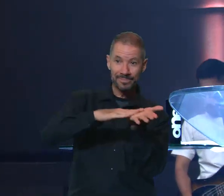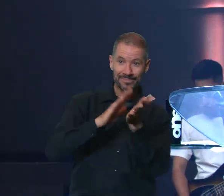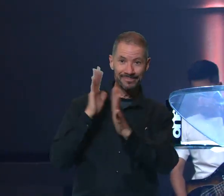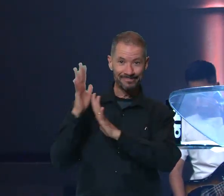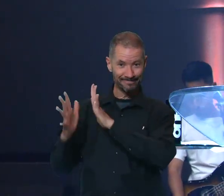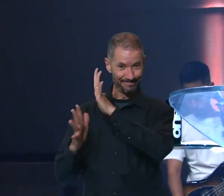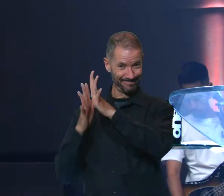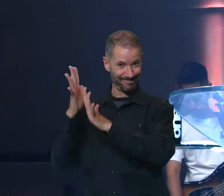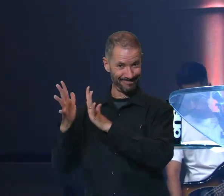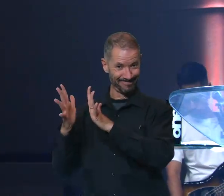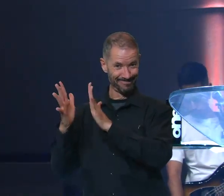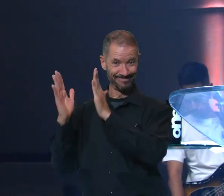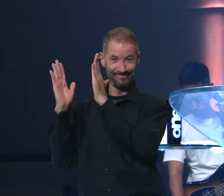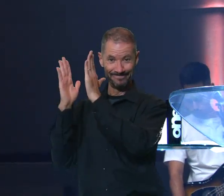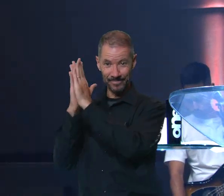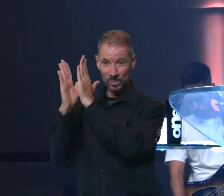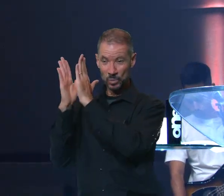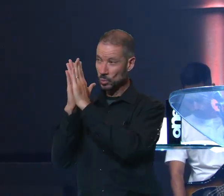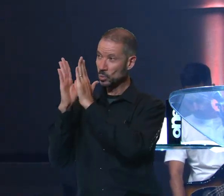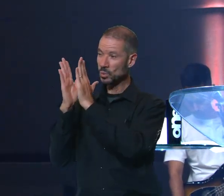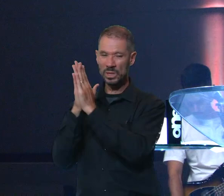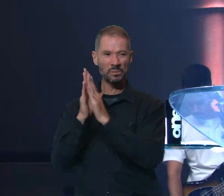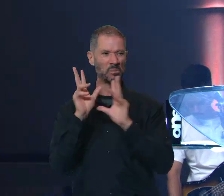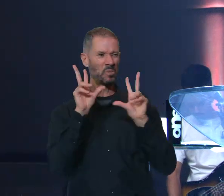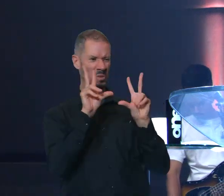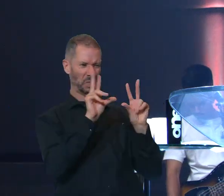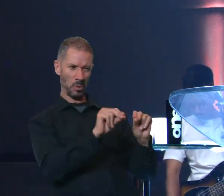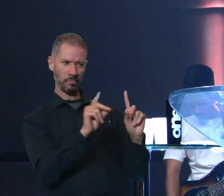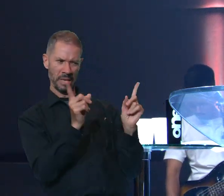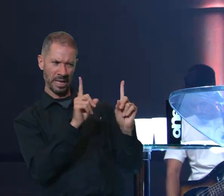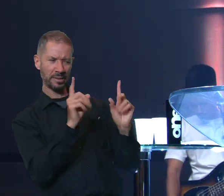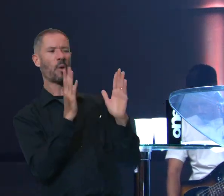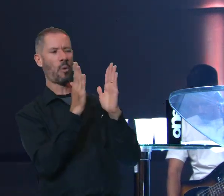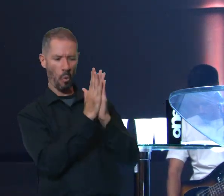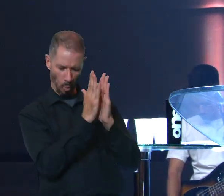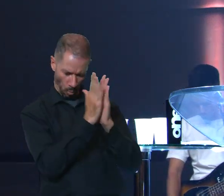orar por aqueles até que não merecem muitas vezes.